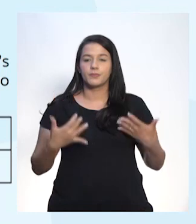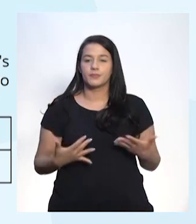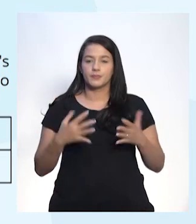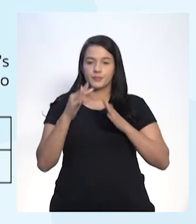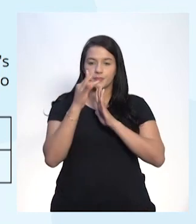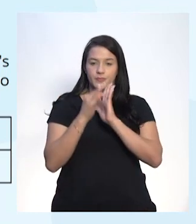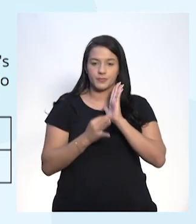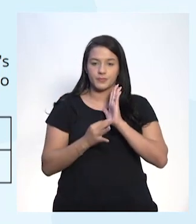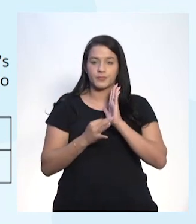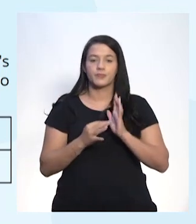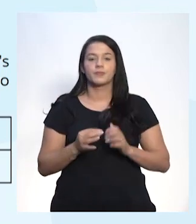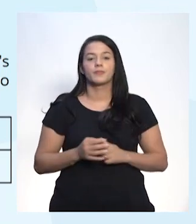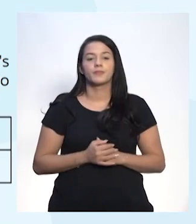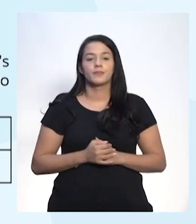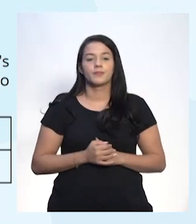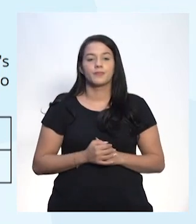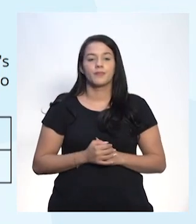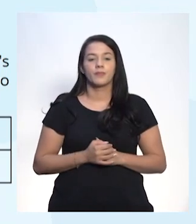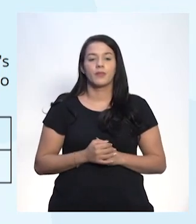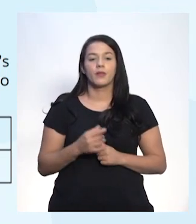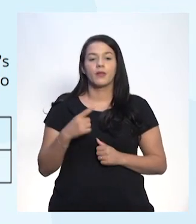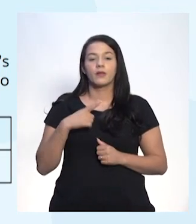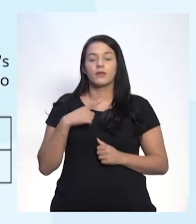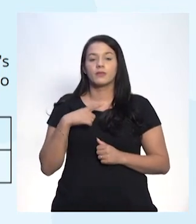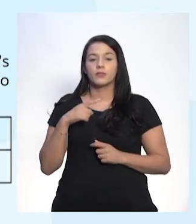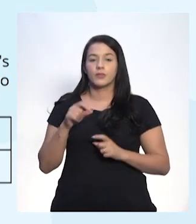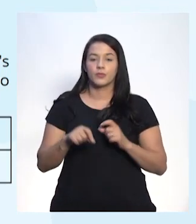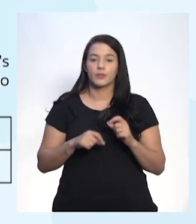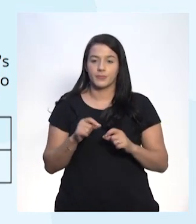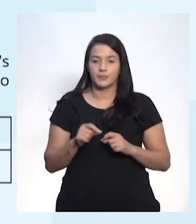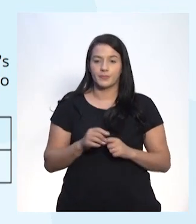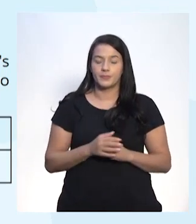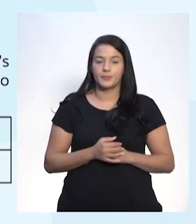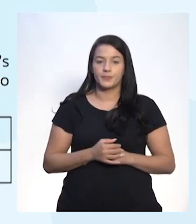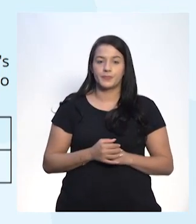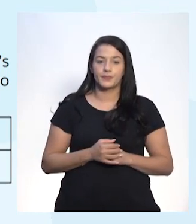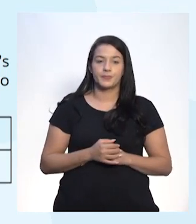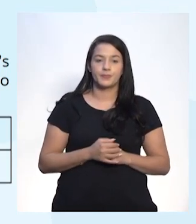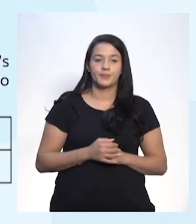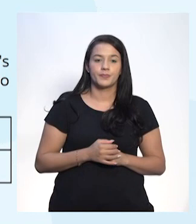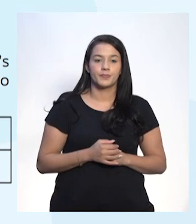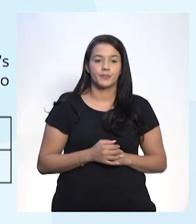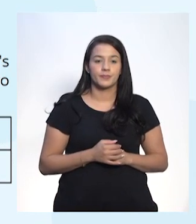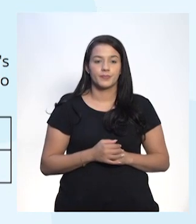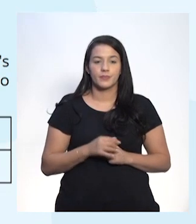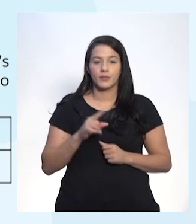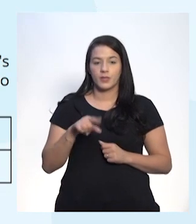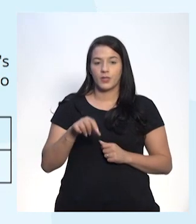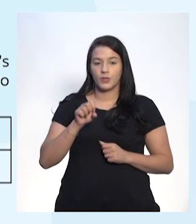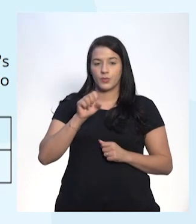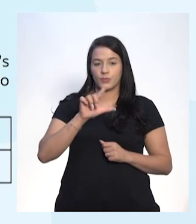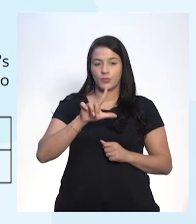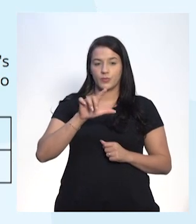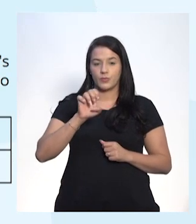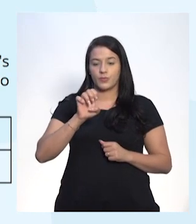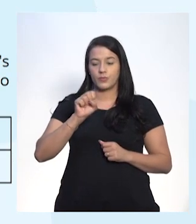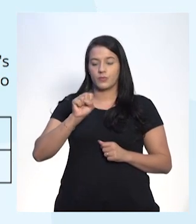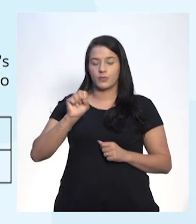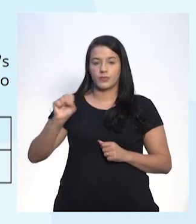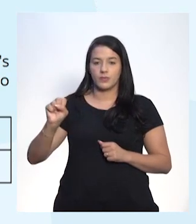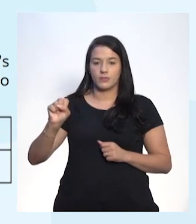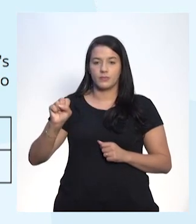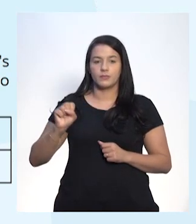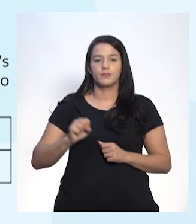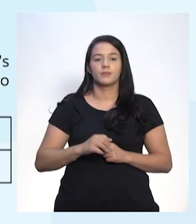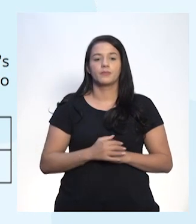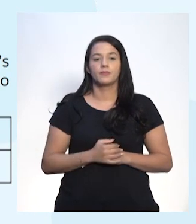A gente tem aqui esse prefixo, na verdade, sufixo, desculpa, less, certo? Então, useless,